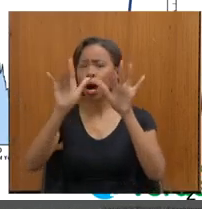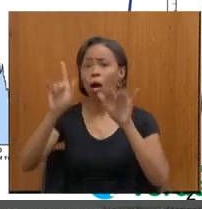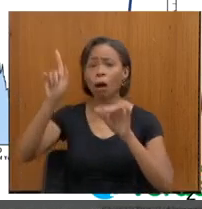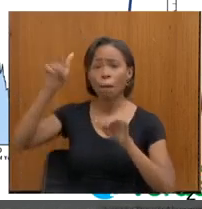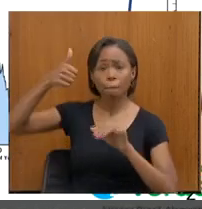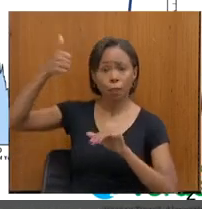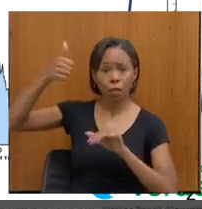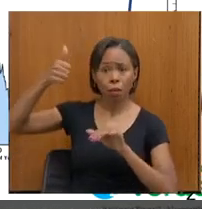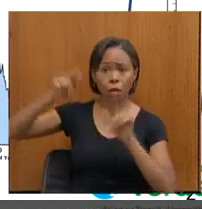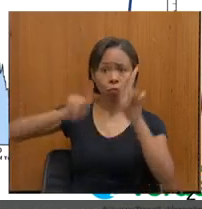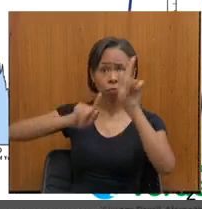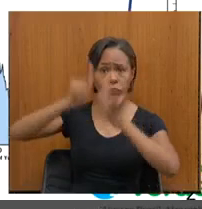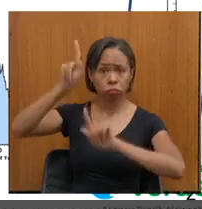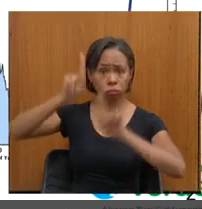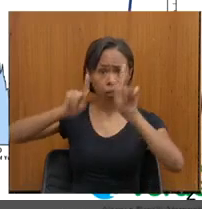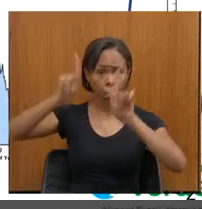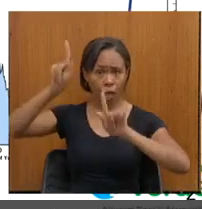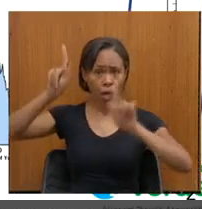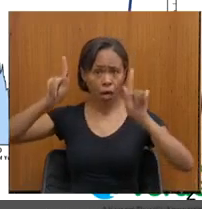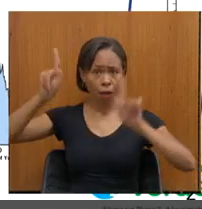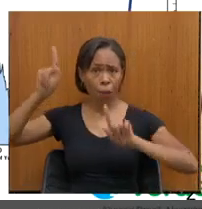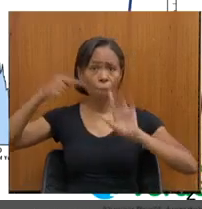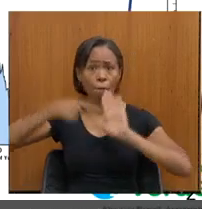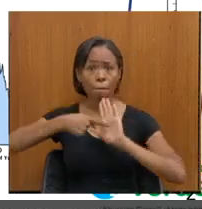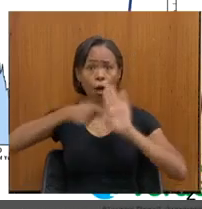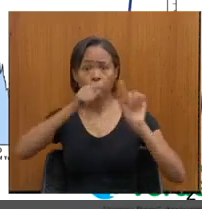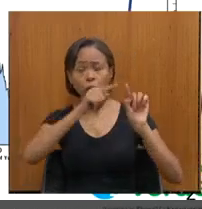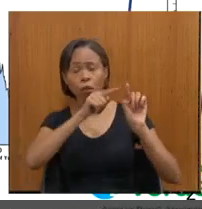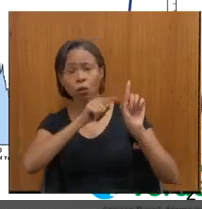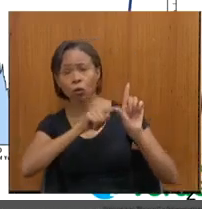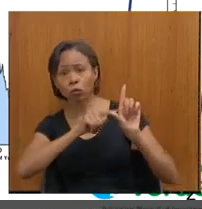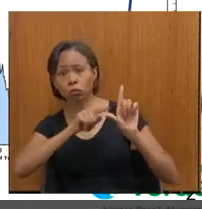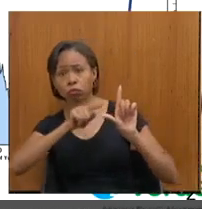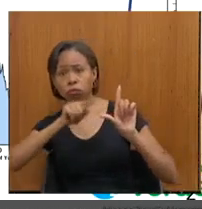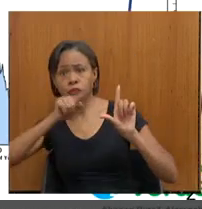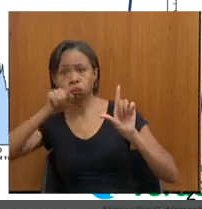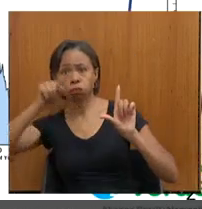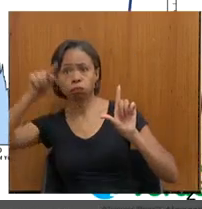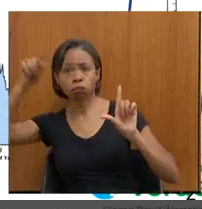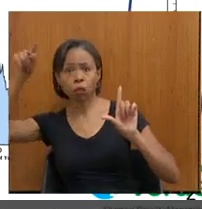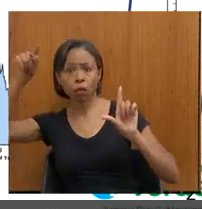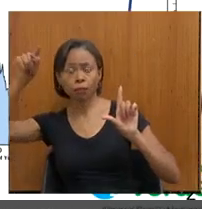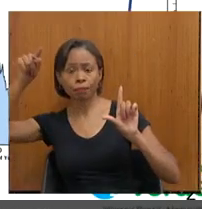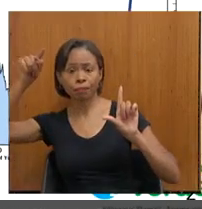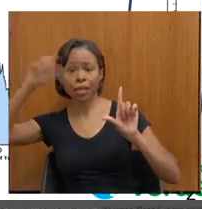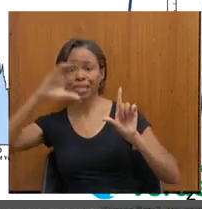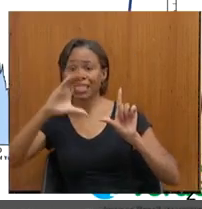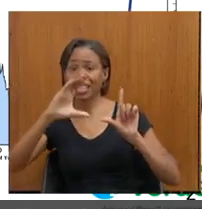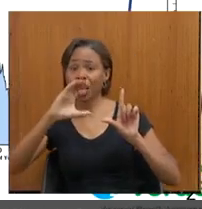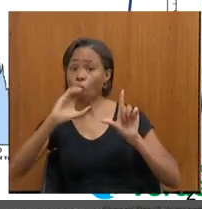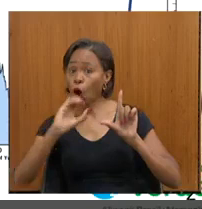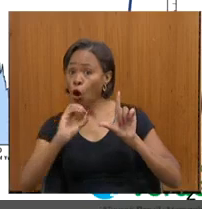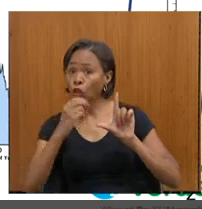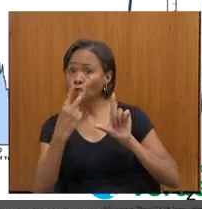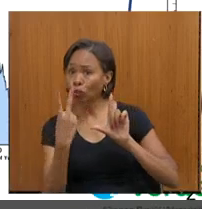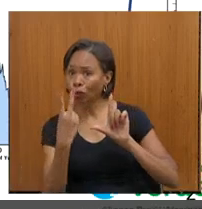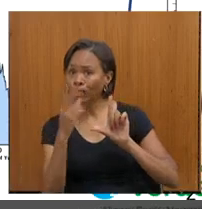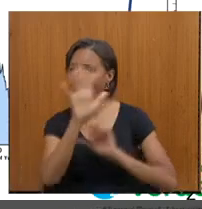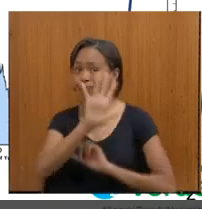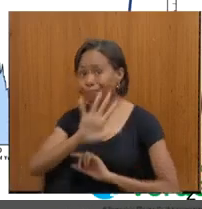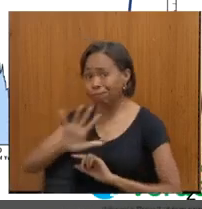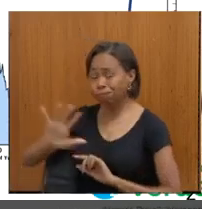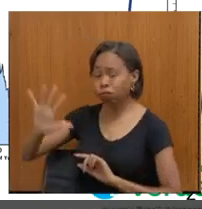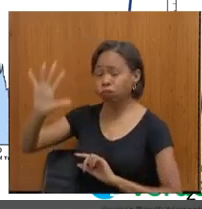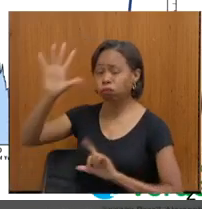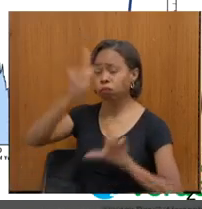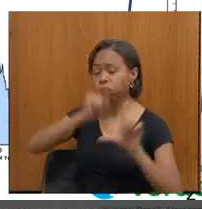a evolução do teor da concentração de CO2 na atmosfera então vocês podem ver